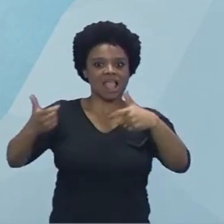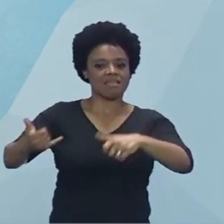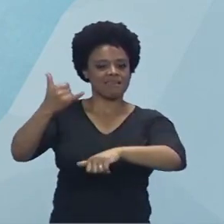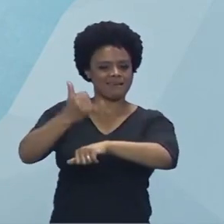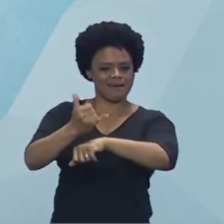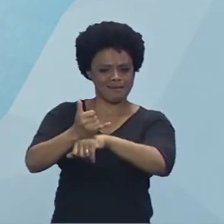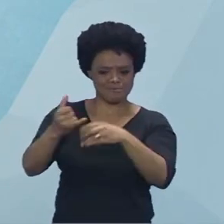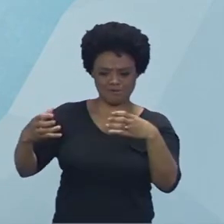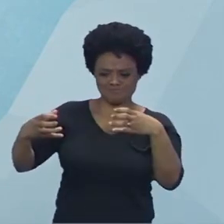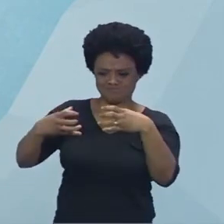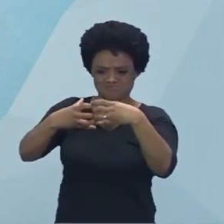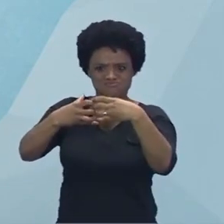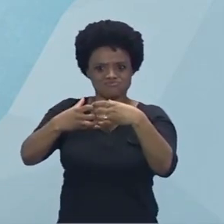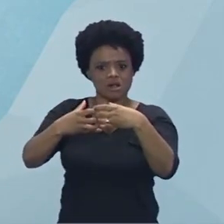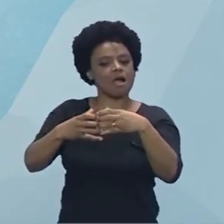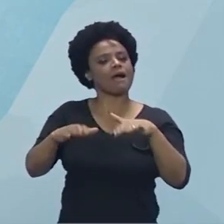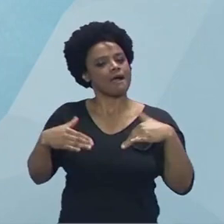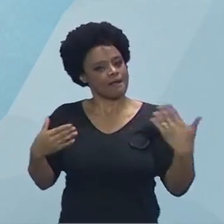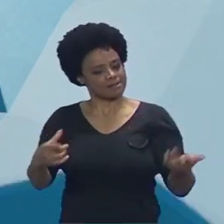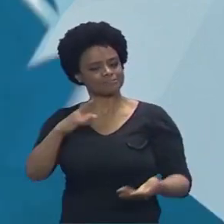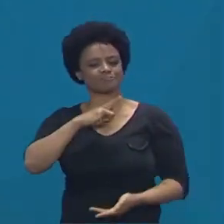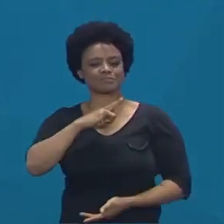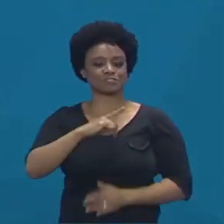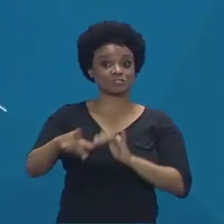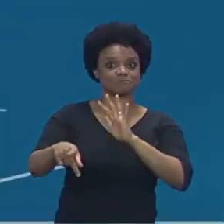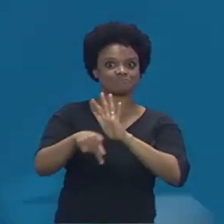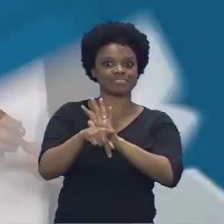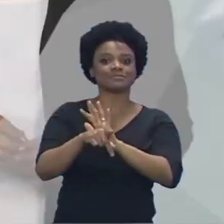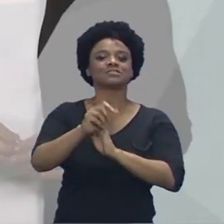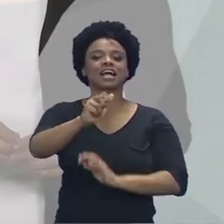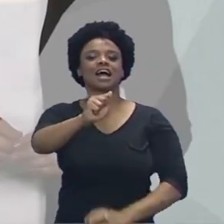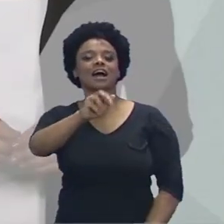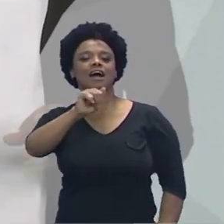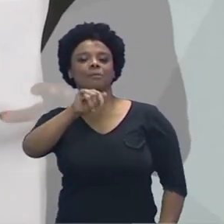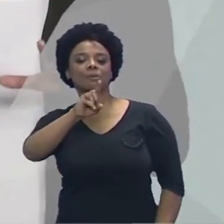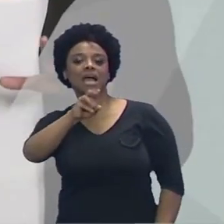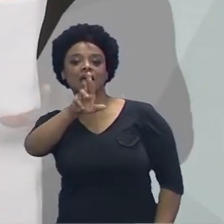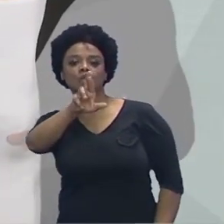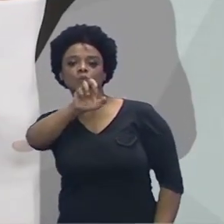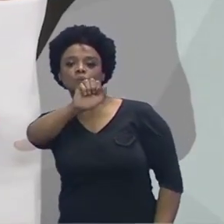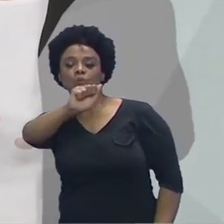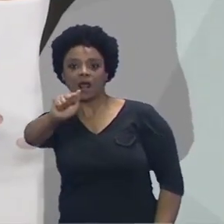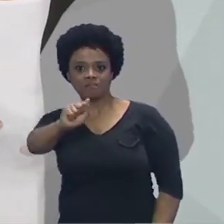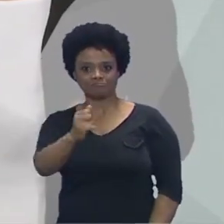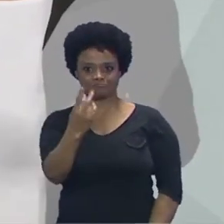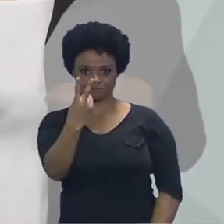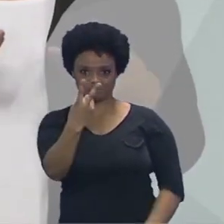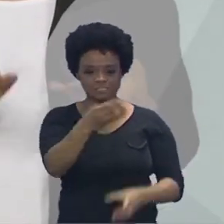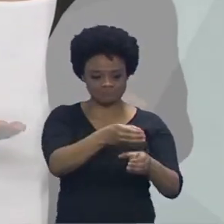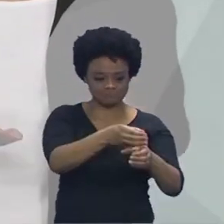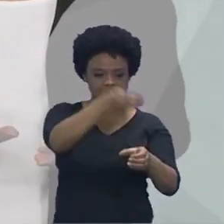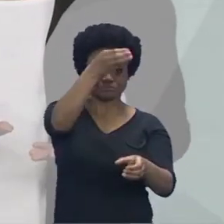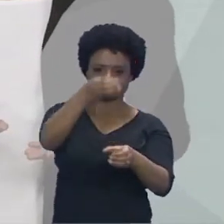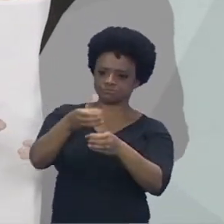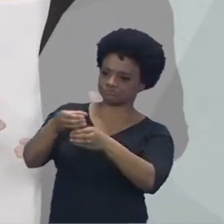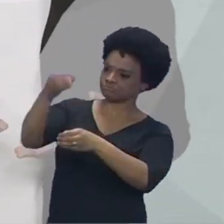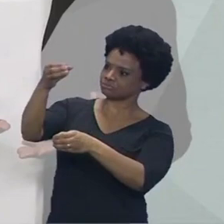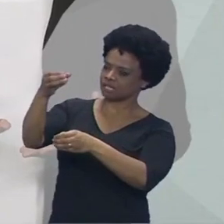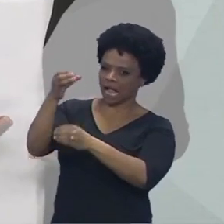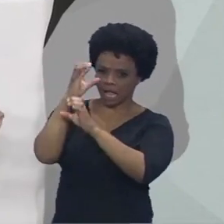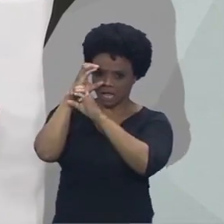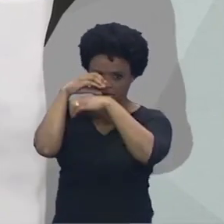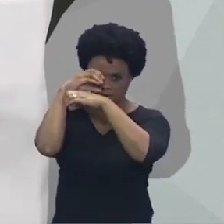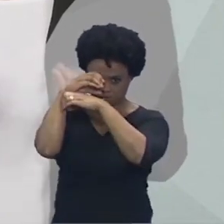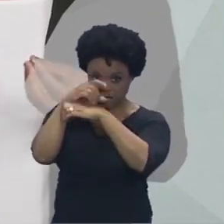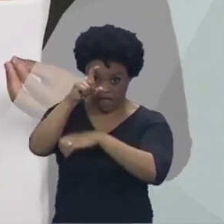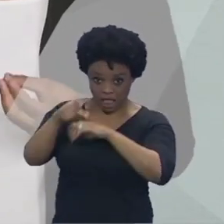comprimida da viga, e assim teremos uma armadura dupla. Numa situação assim, o engenheiro estrutural responsável pela obra